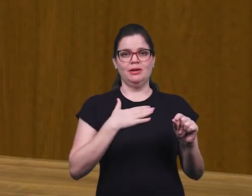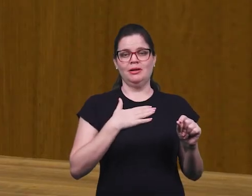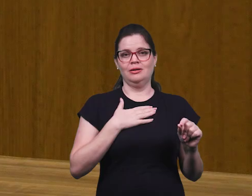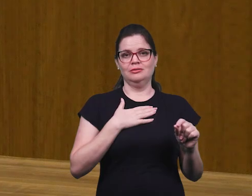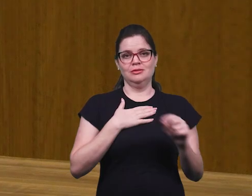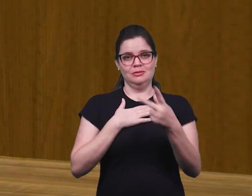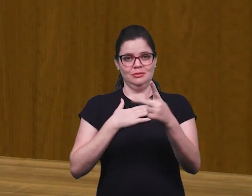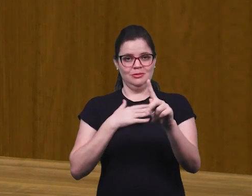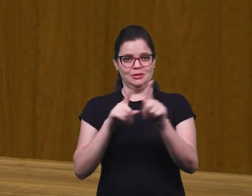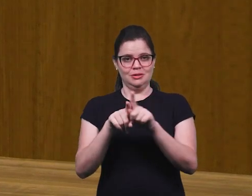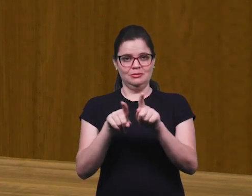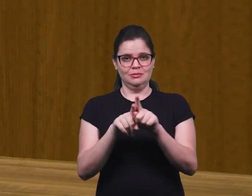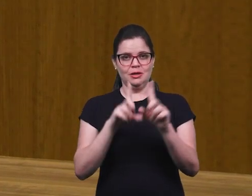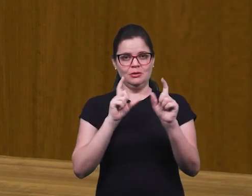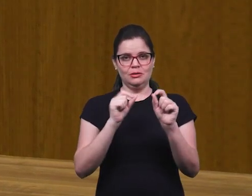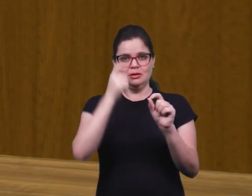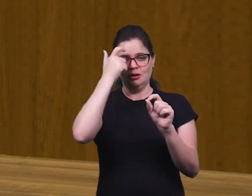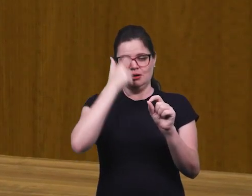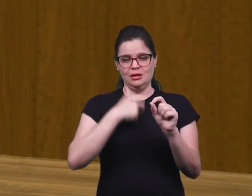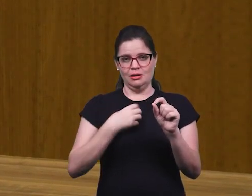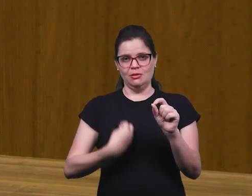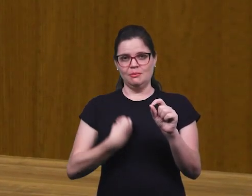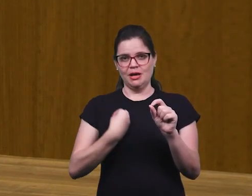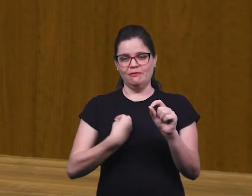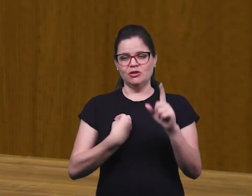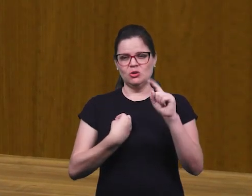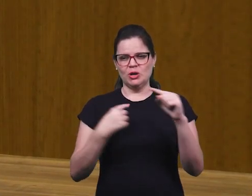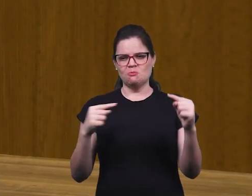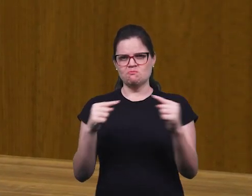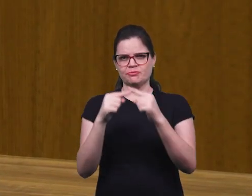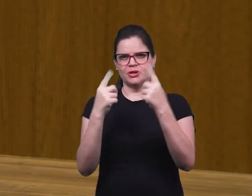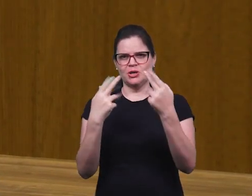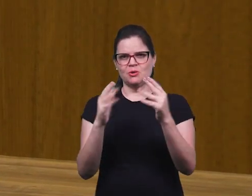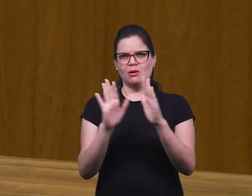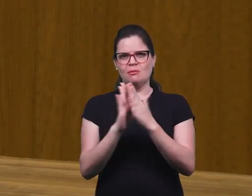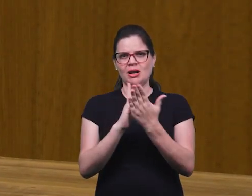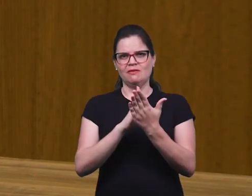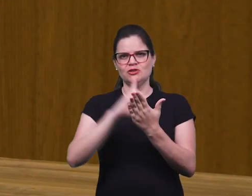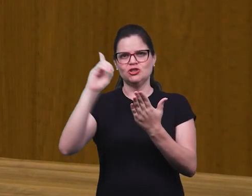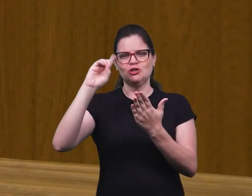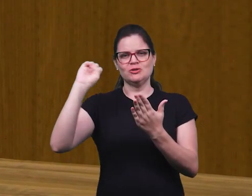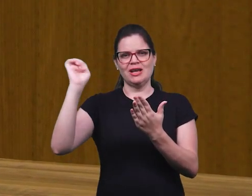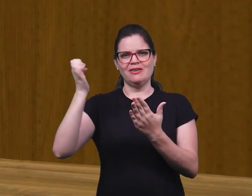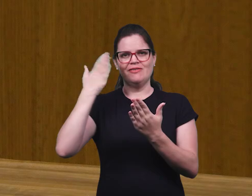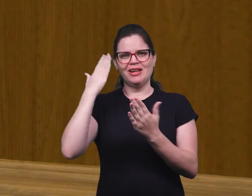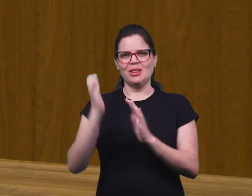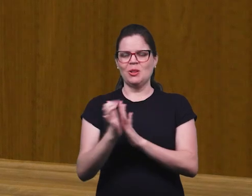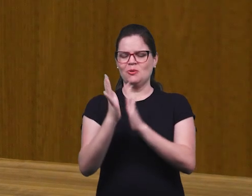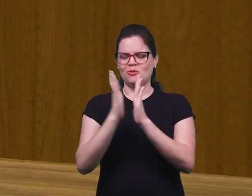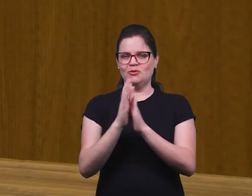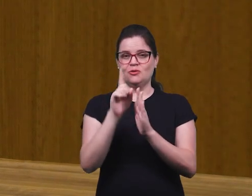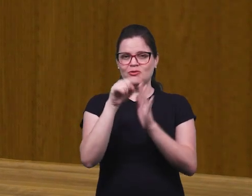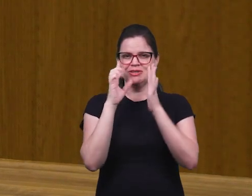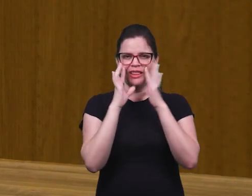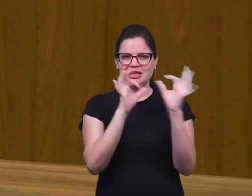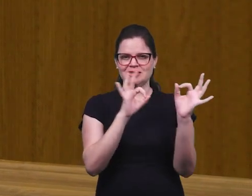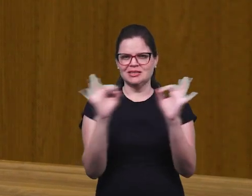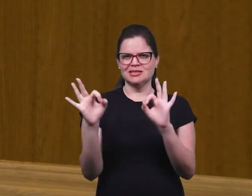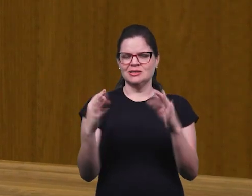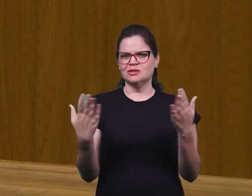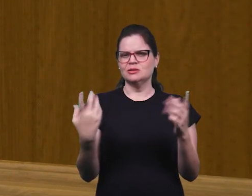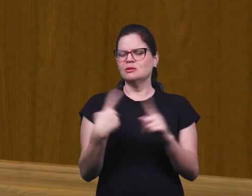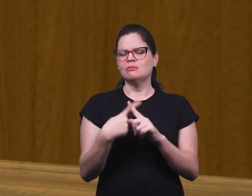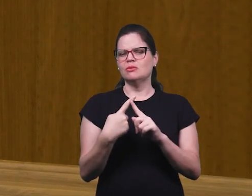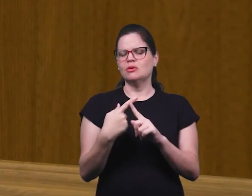vida ser pautada no louvor revelado, né? Então você que está nos assistindo, mas por que